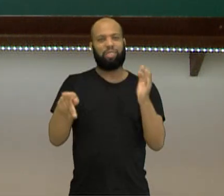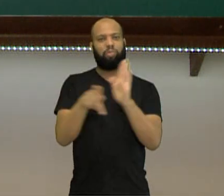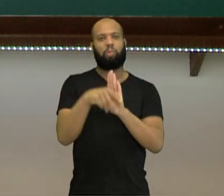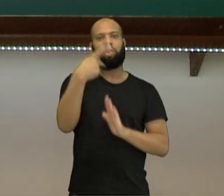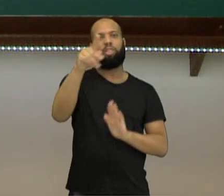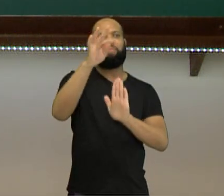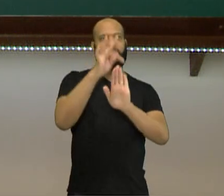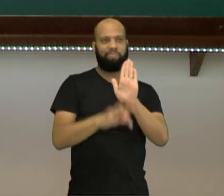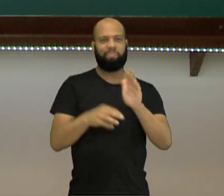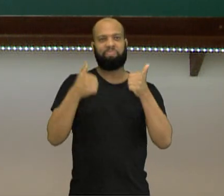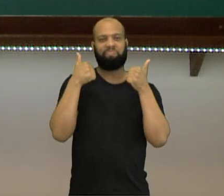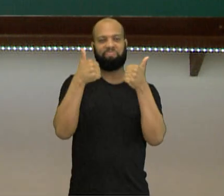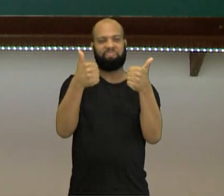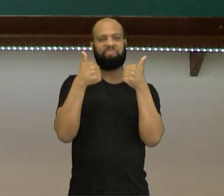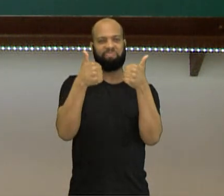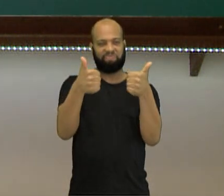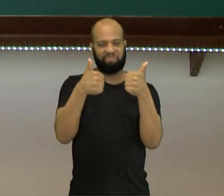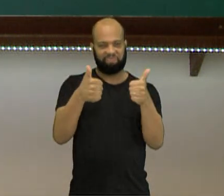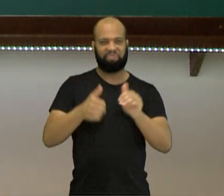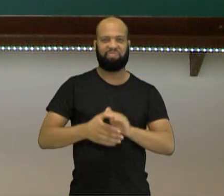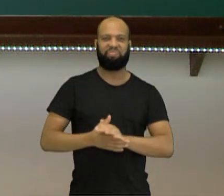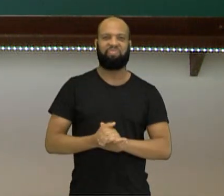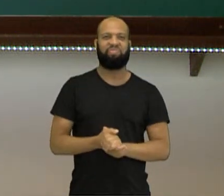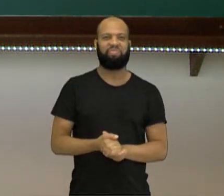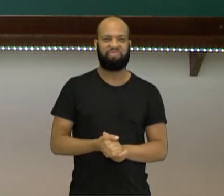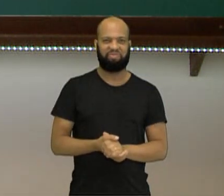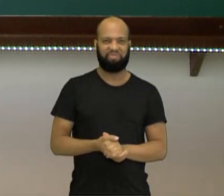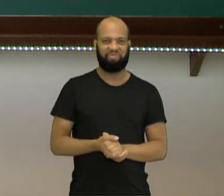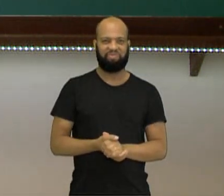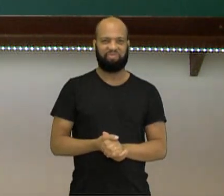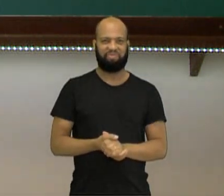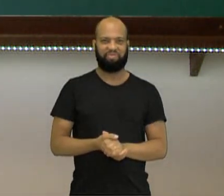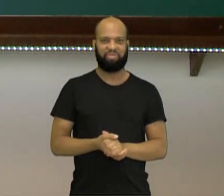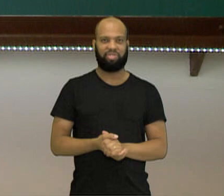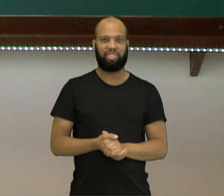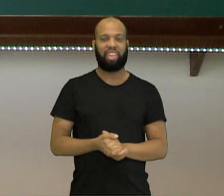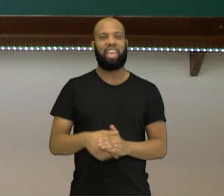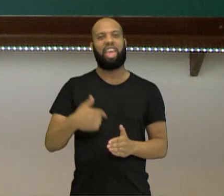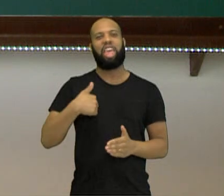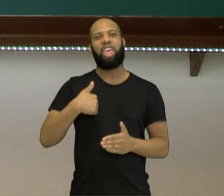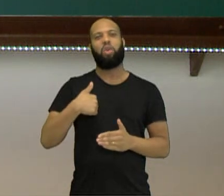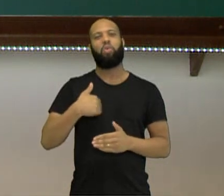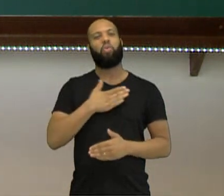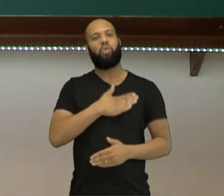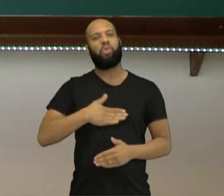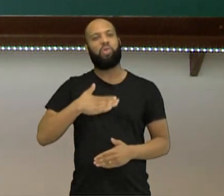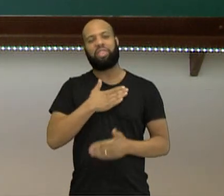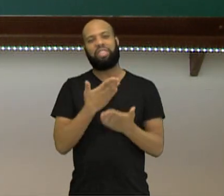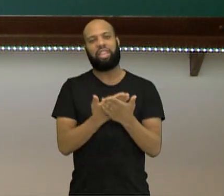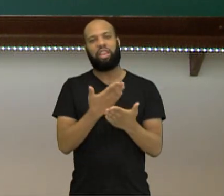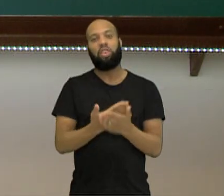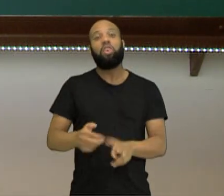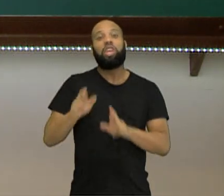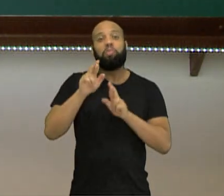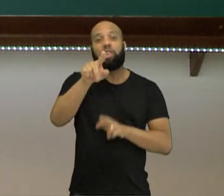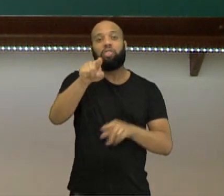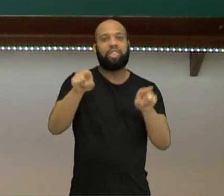texto. Moçadinha, gente boa! Eu curti a aula, eu espero que você